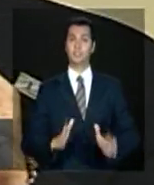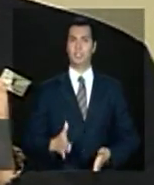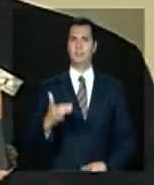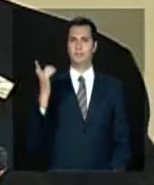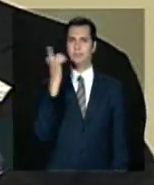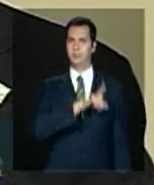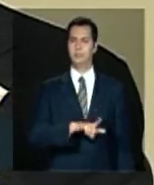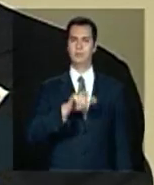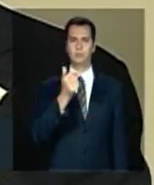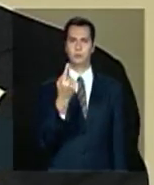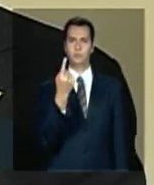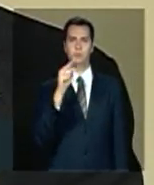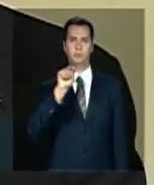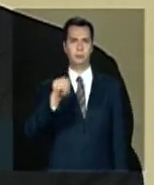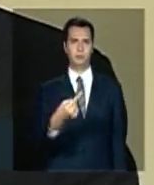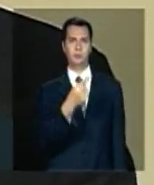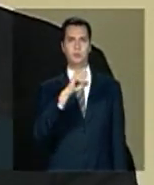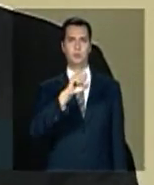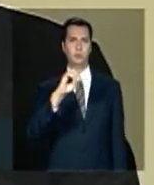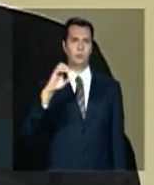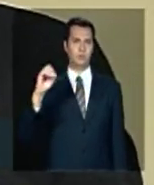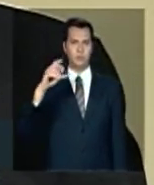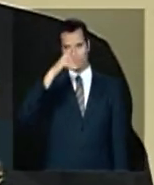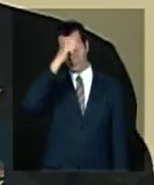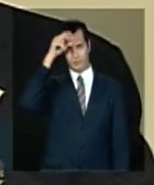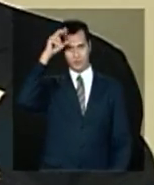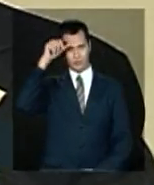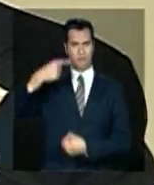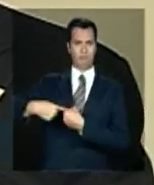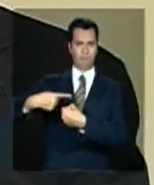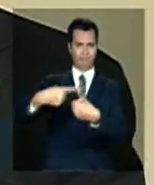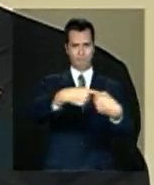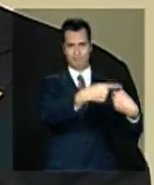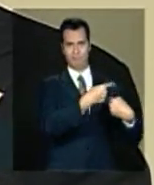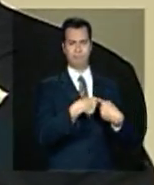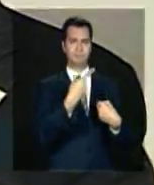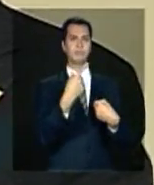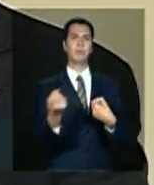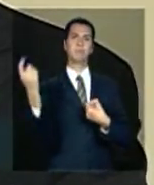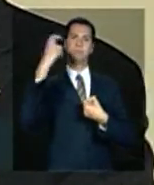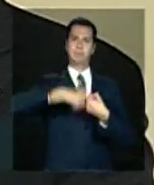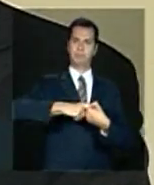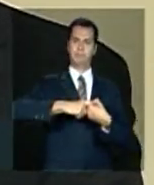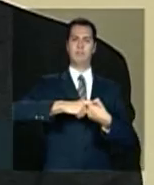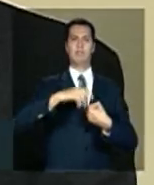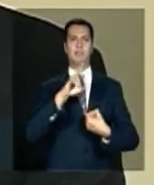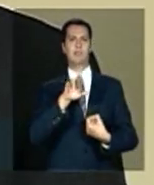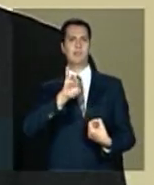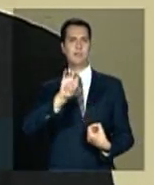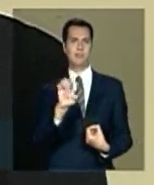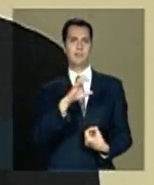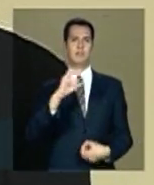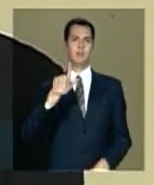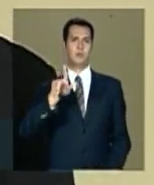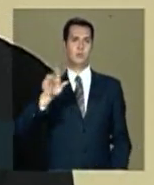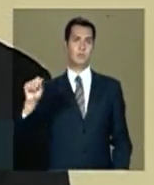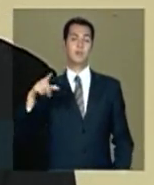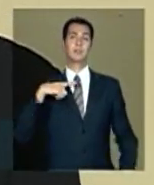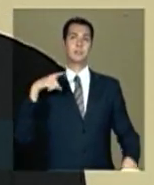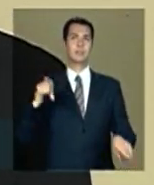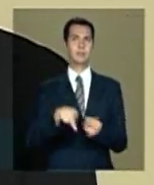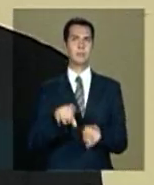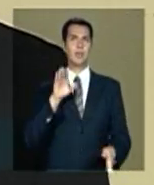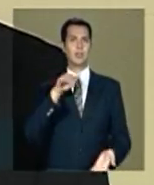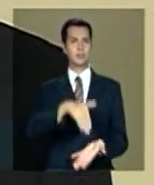municípios brasileiros que aderiram integralmente a rede cegonha tem mais 2.400 que concluem adesão